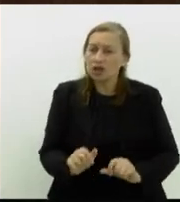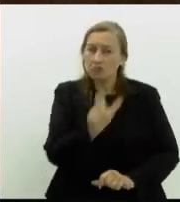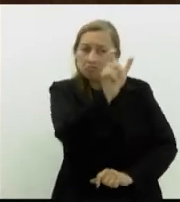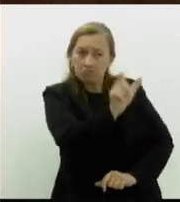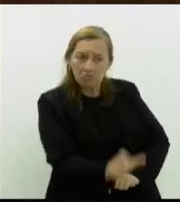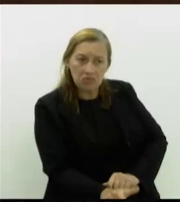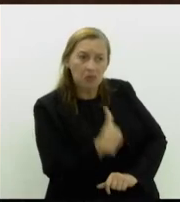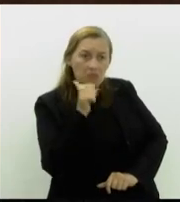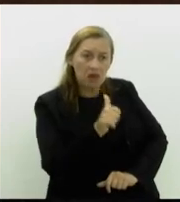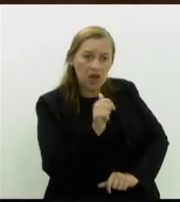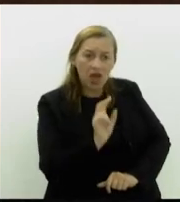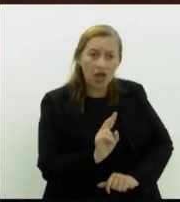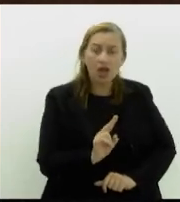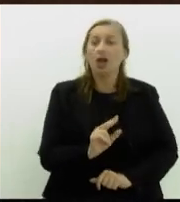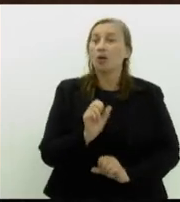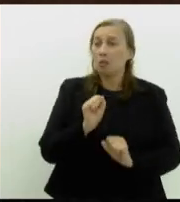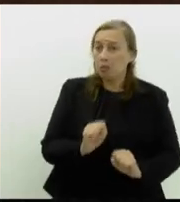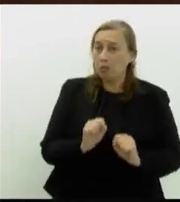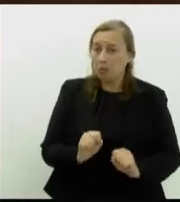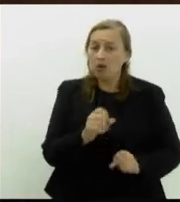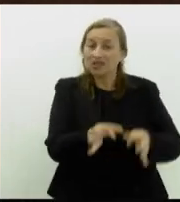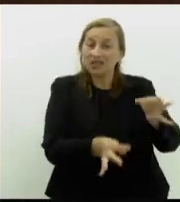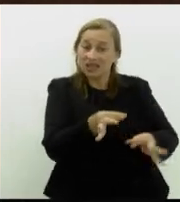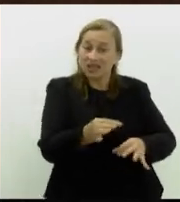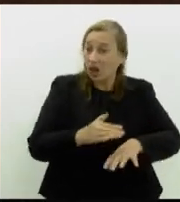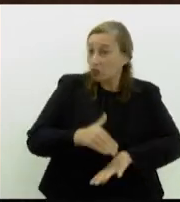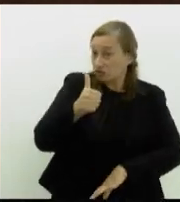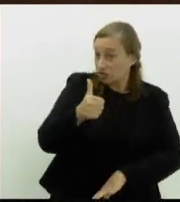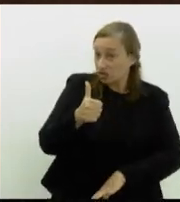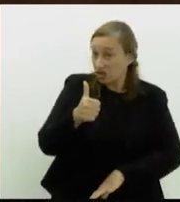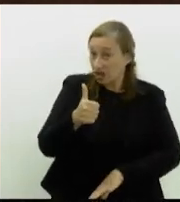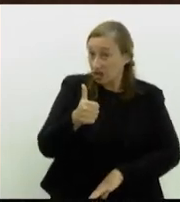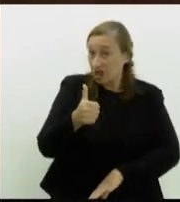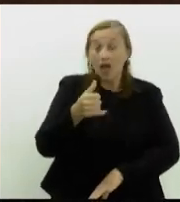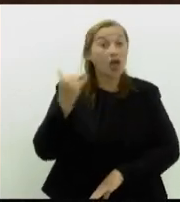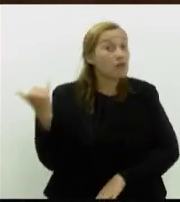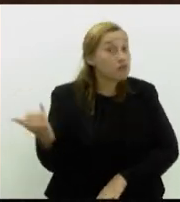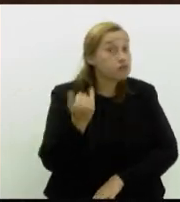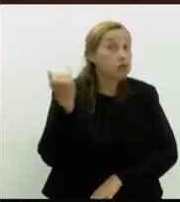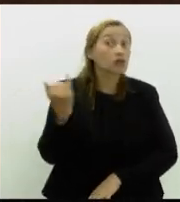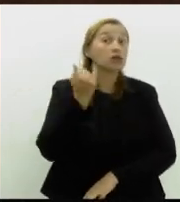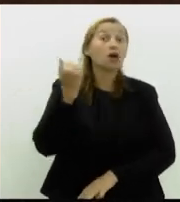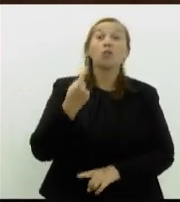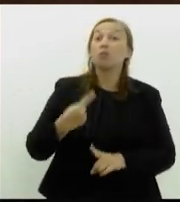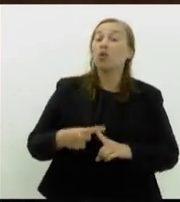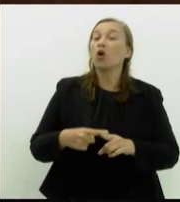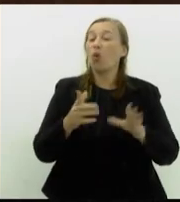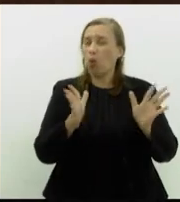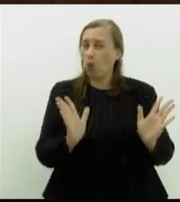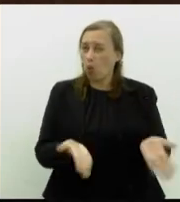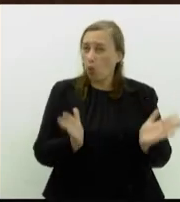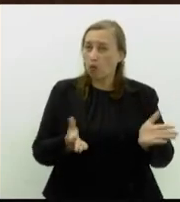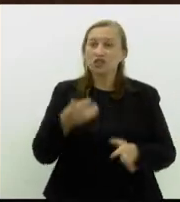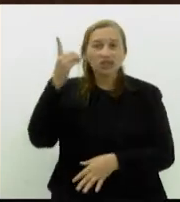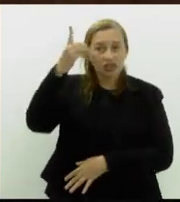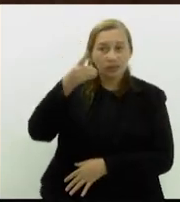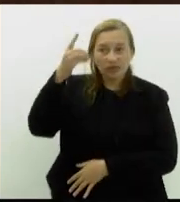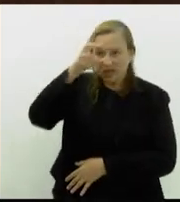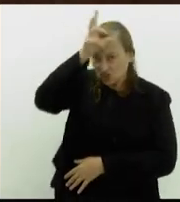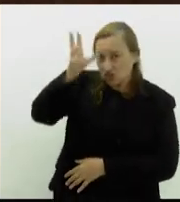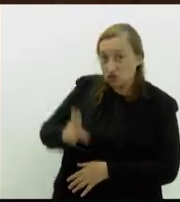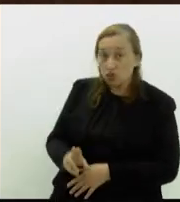pode tratar com maior dignidade, é importantíssimo, porque hoje... Deputada Tia Ju,